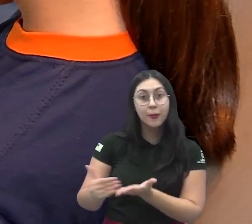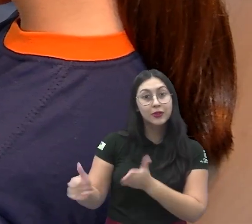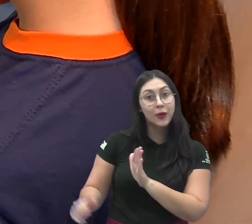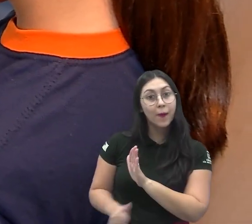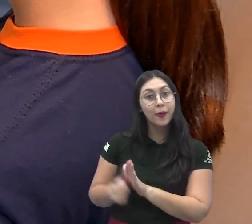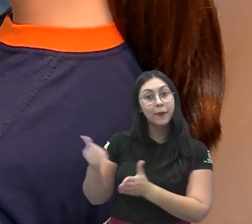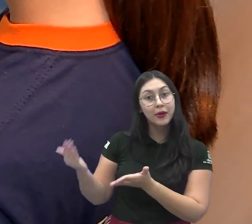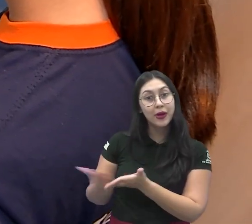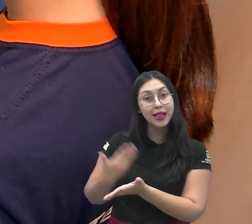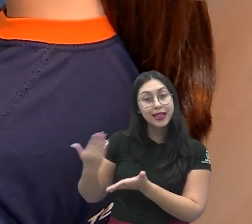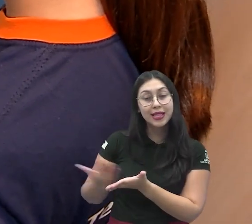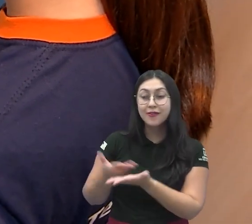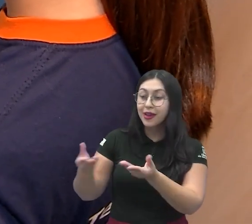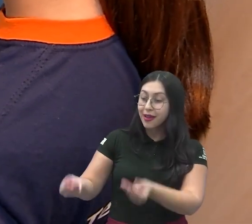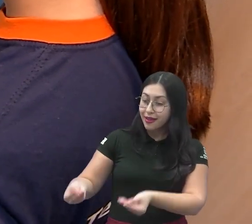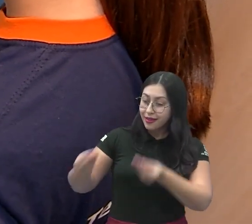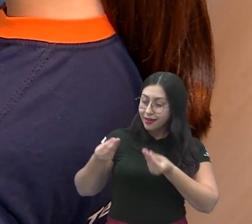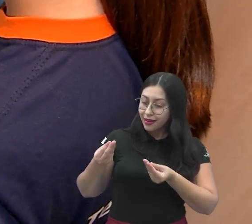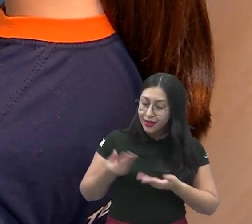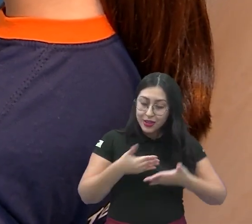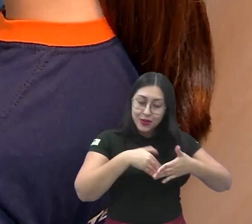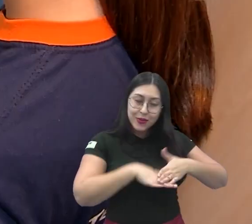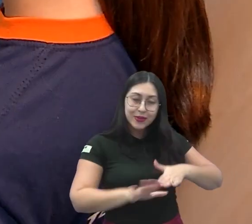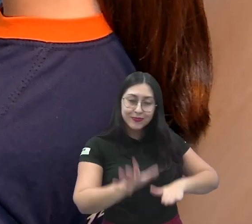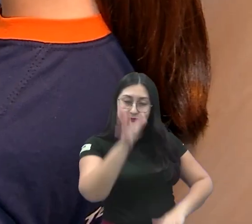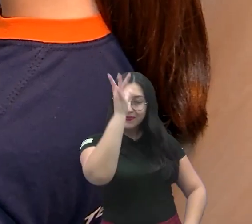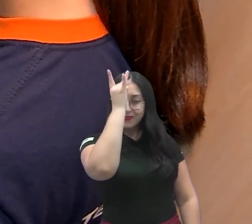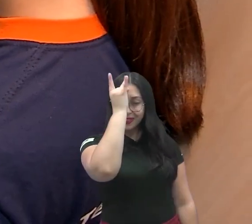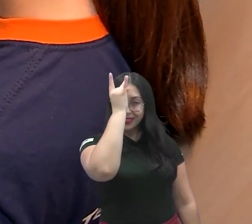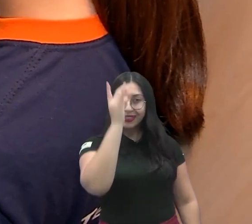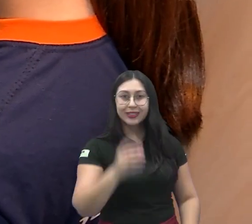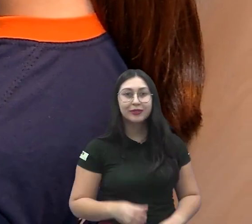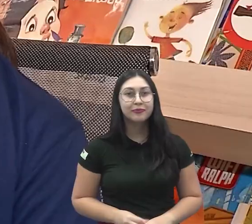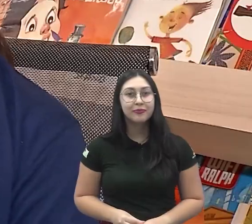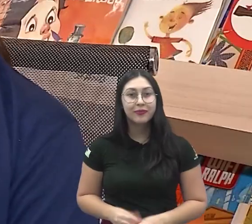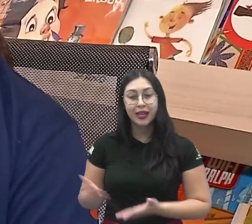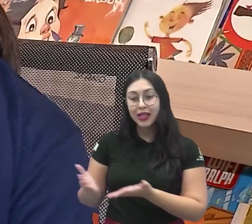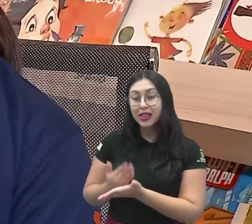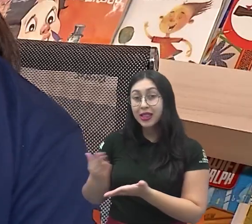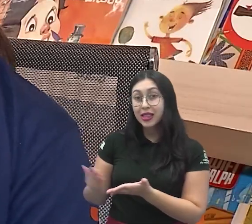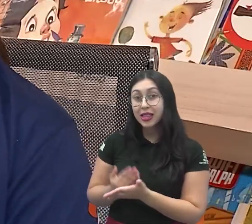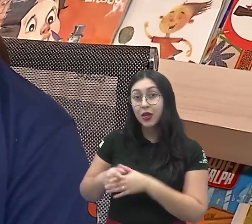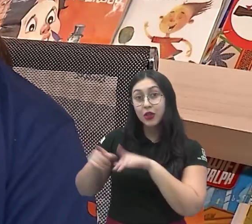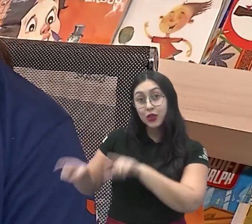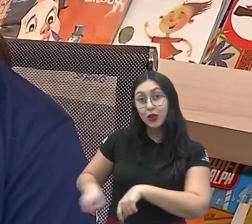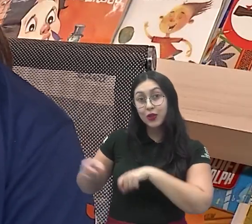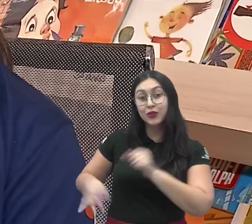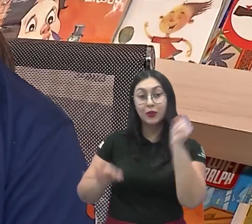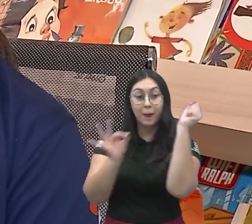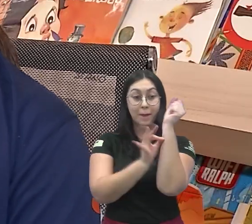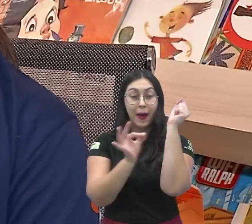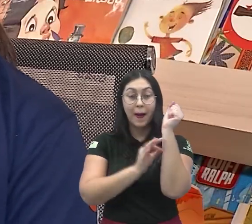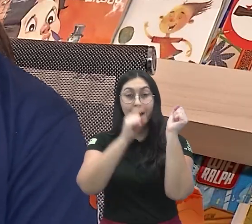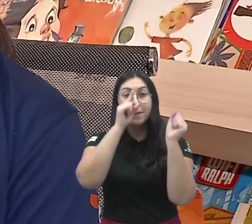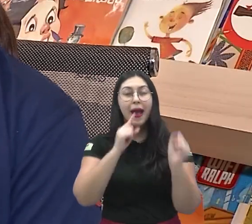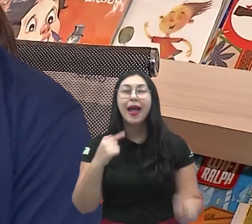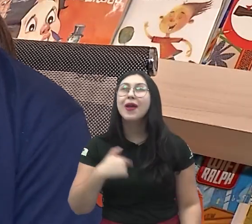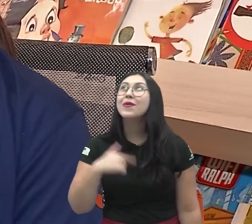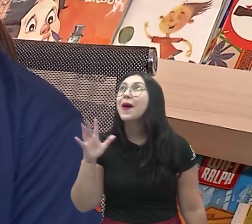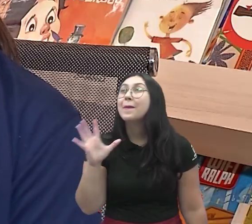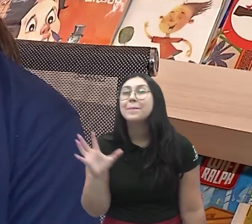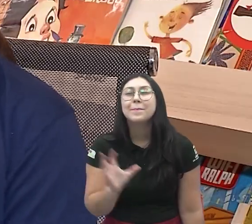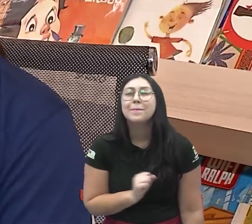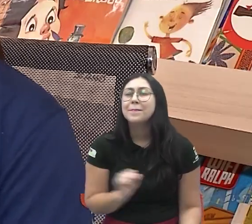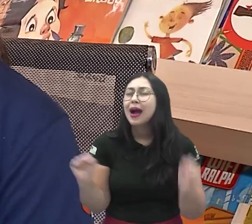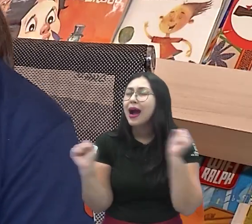um dos primeiros livros que ganhou e guarda na memória até hoje. Foi do Sítio Pica-Pau Amarelo. Eu amei